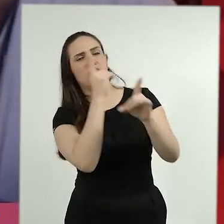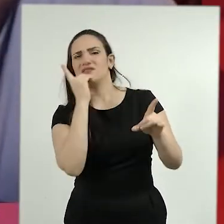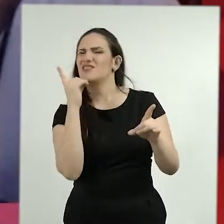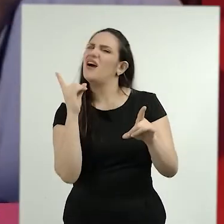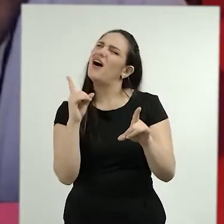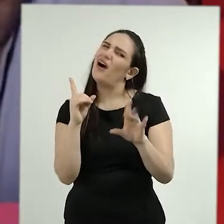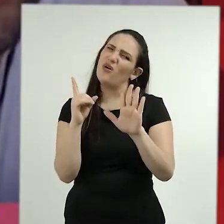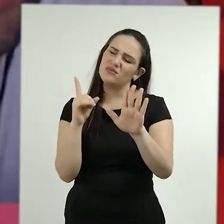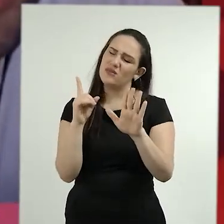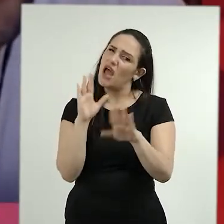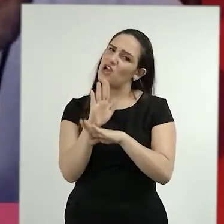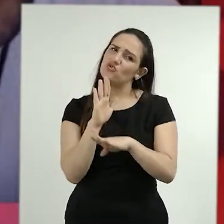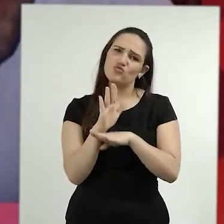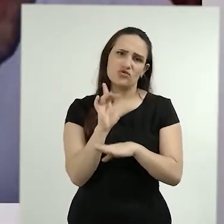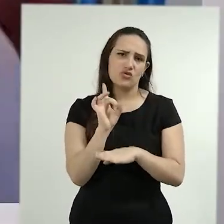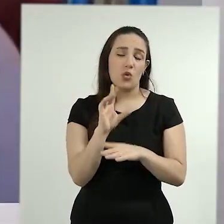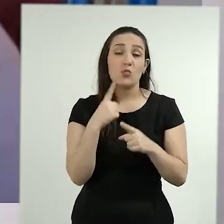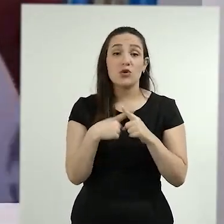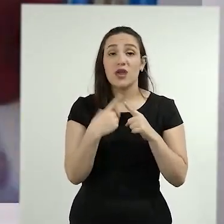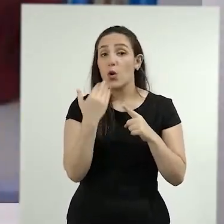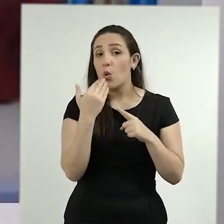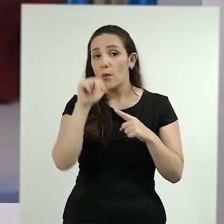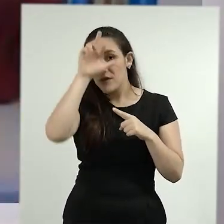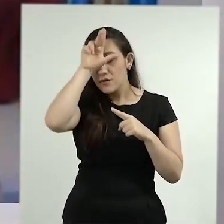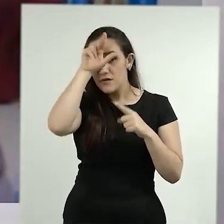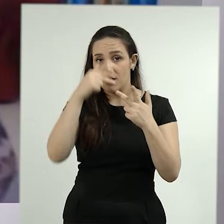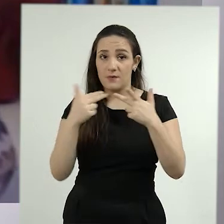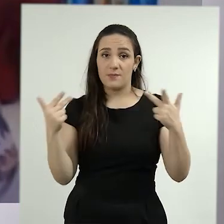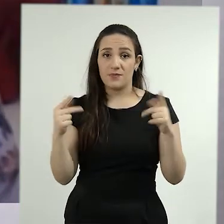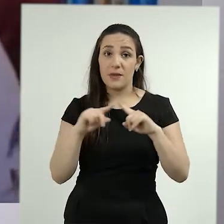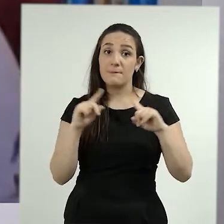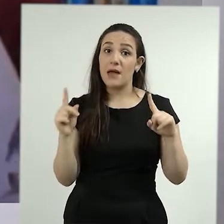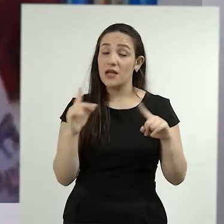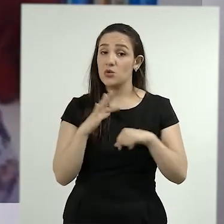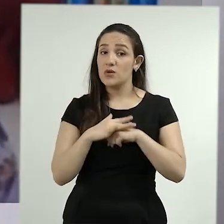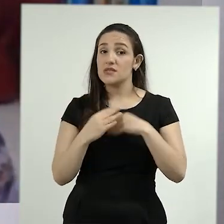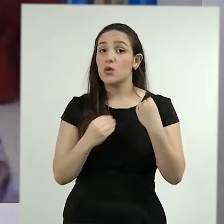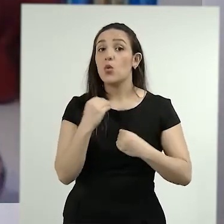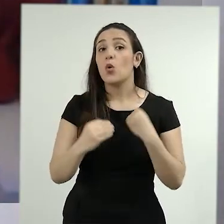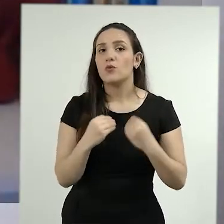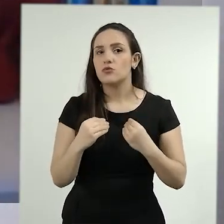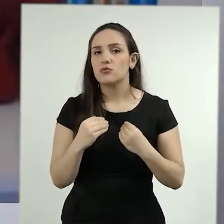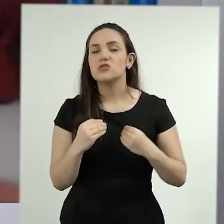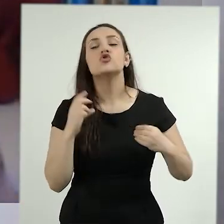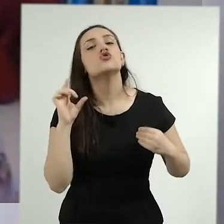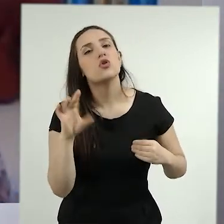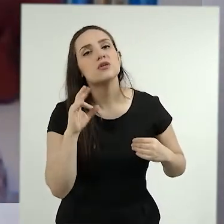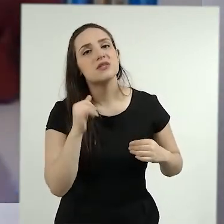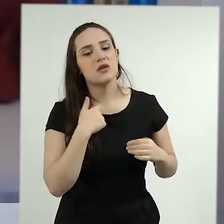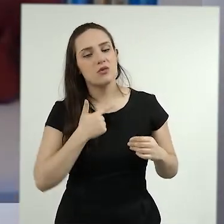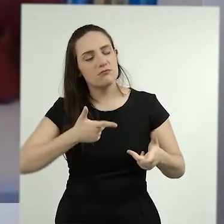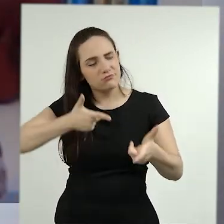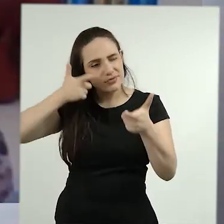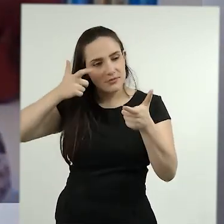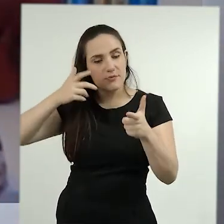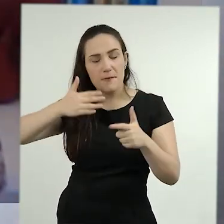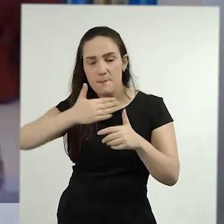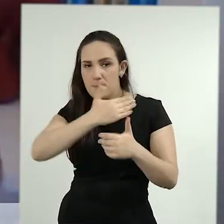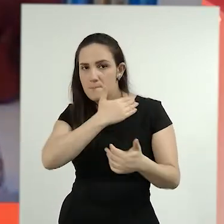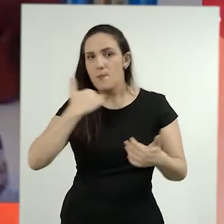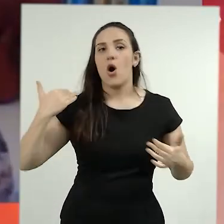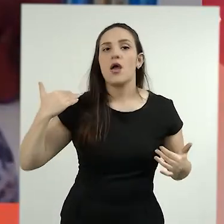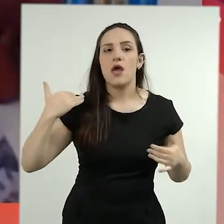Então, não trazem, eles trazem só coisa boa. Com relação às doenças, é esse fator. Quando a gente passa a interferir,